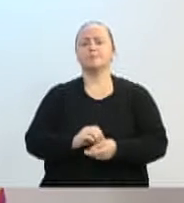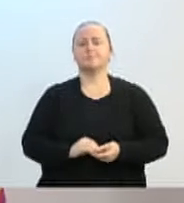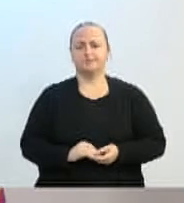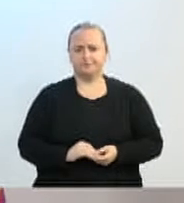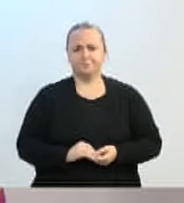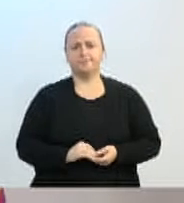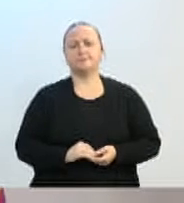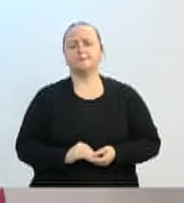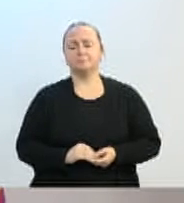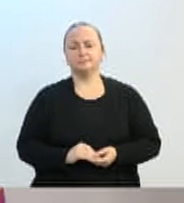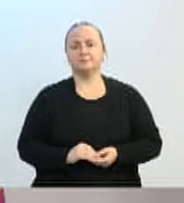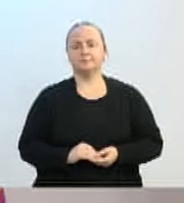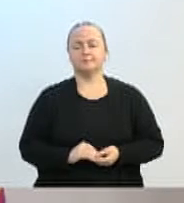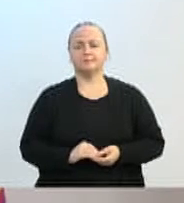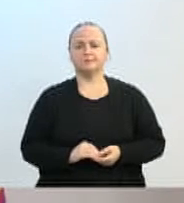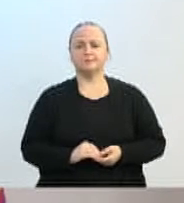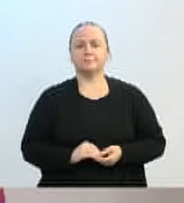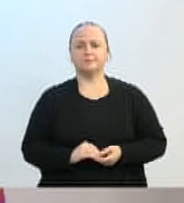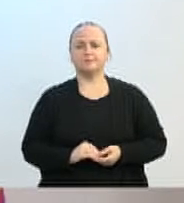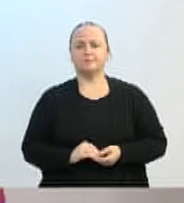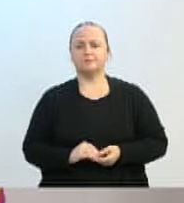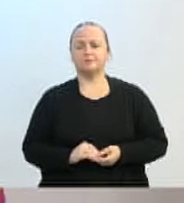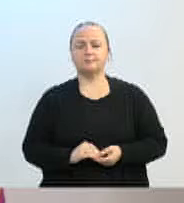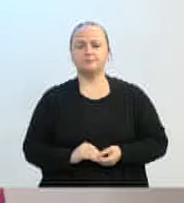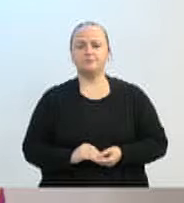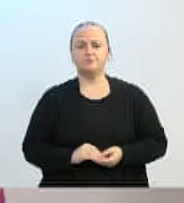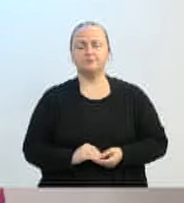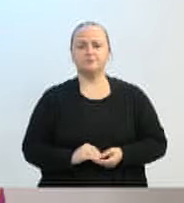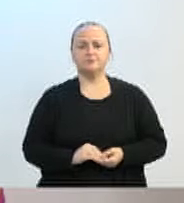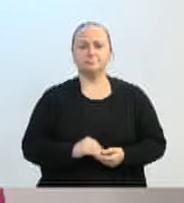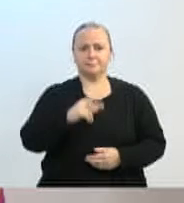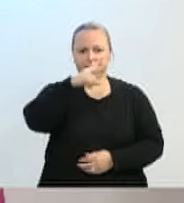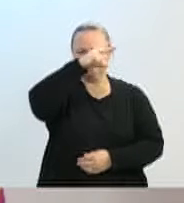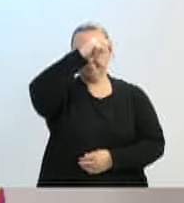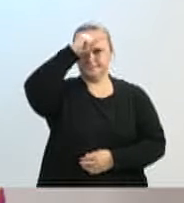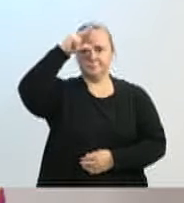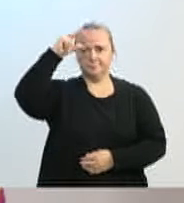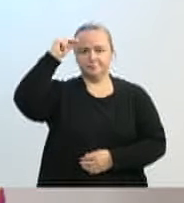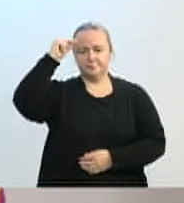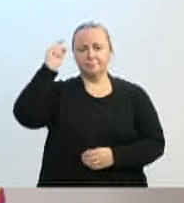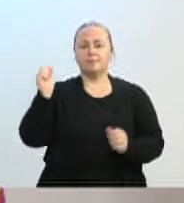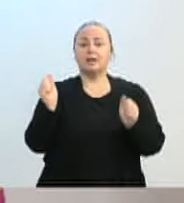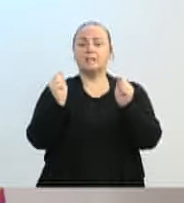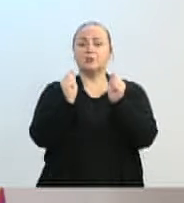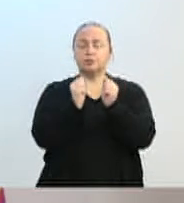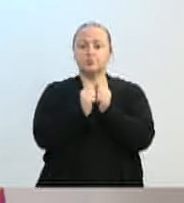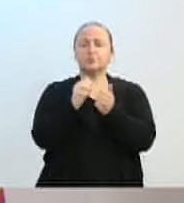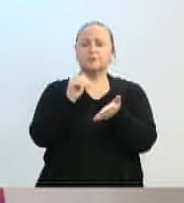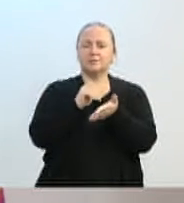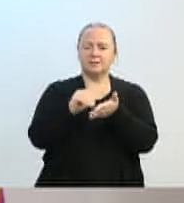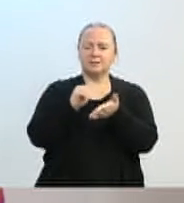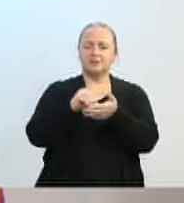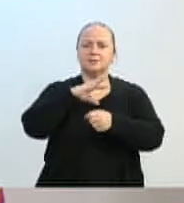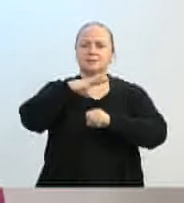então, juntamente com a Secretaria de Meio Ambiente,